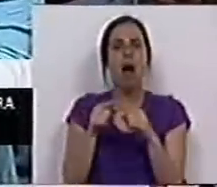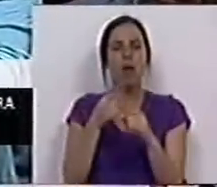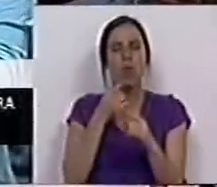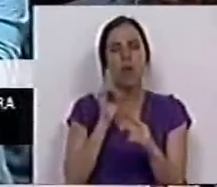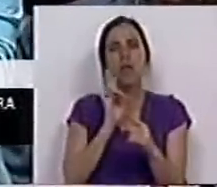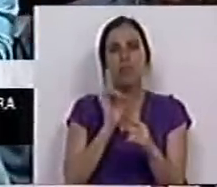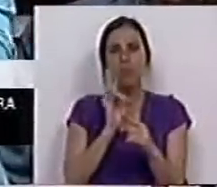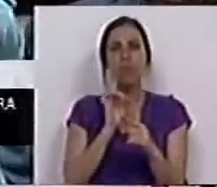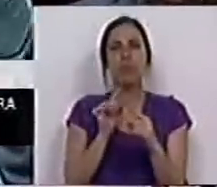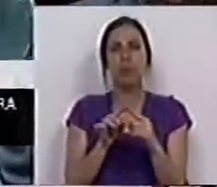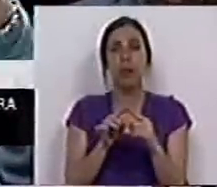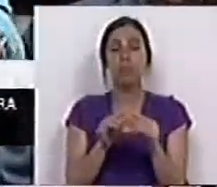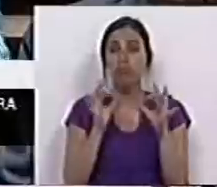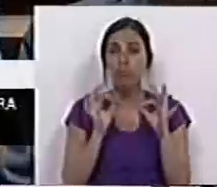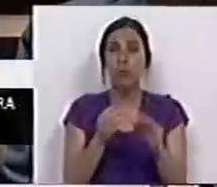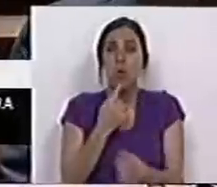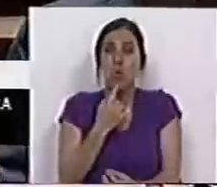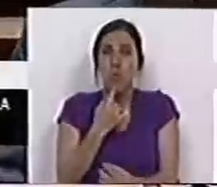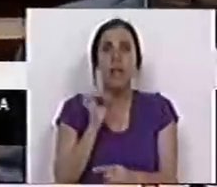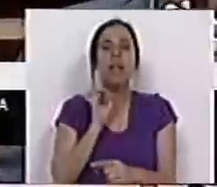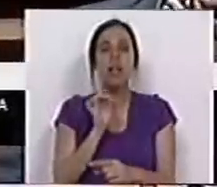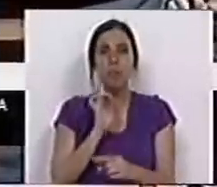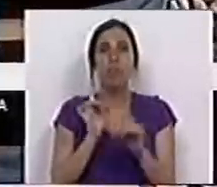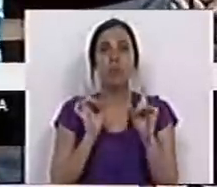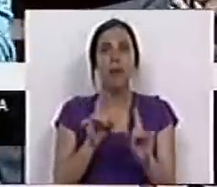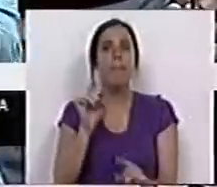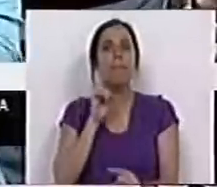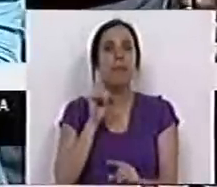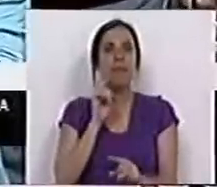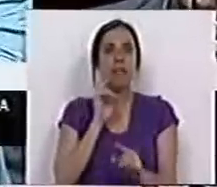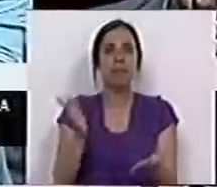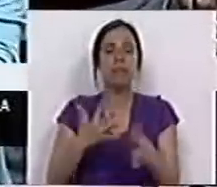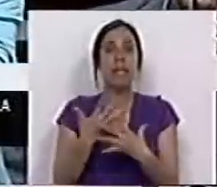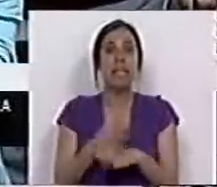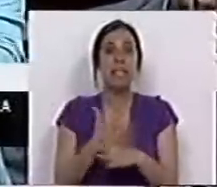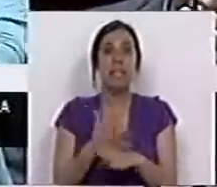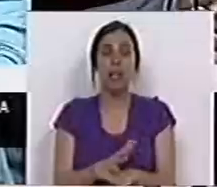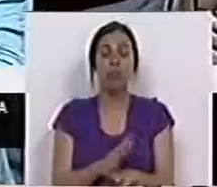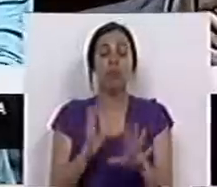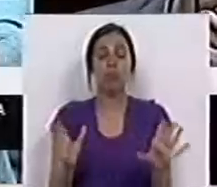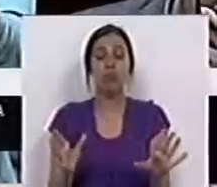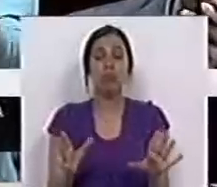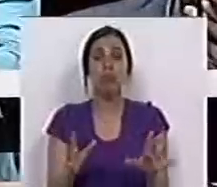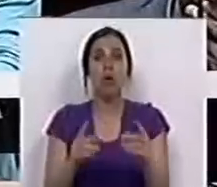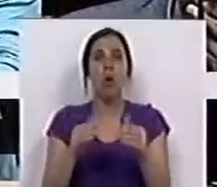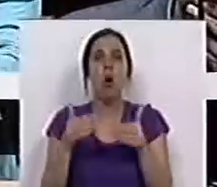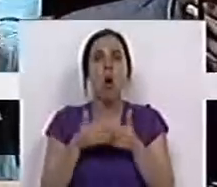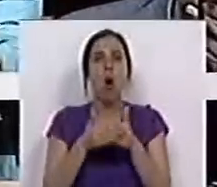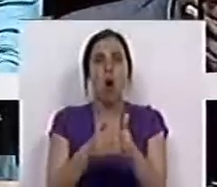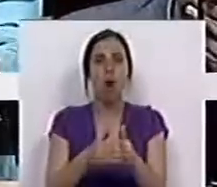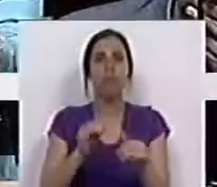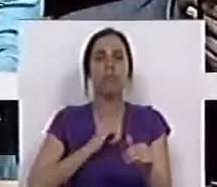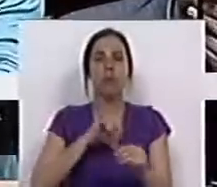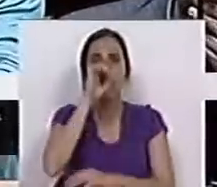muito importante, talvez muitíssimo importante, na prevenção de incêndios. Falo do ordenamento